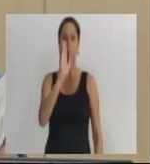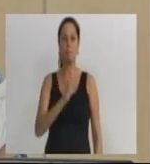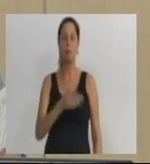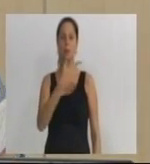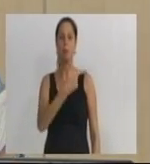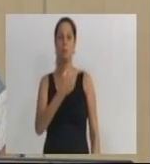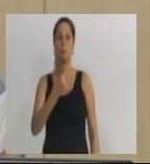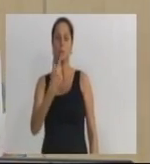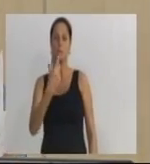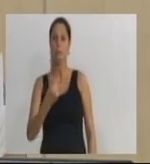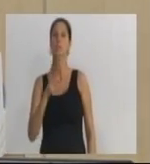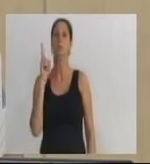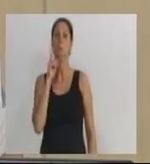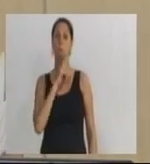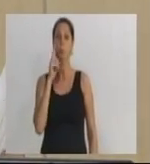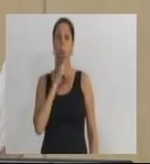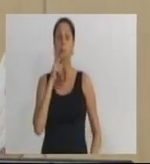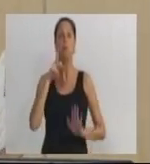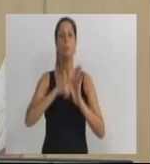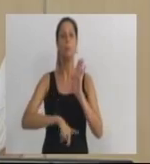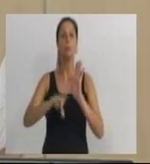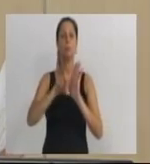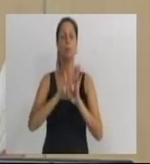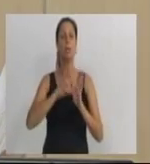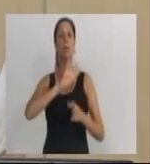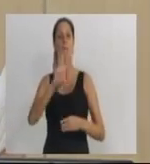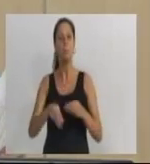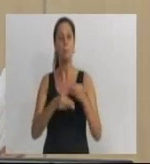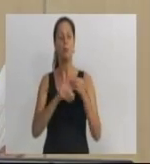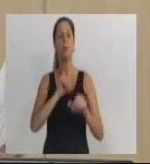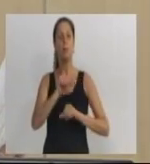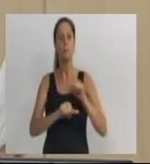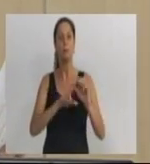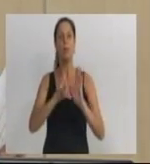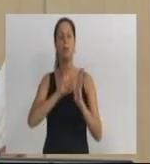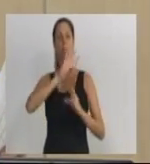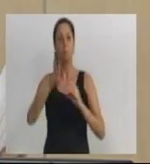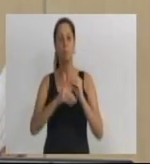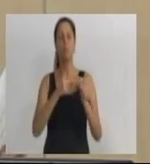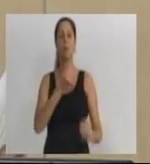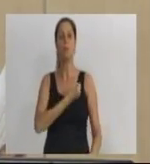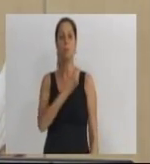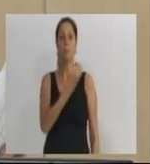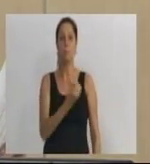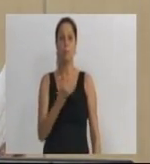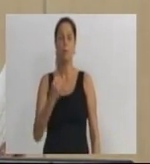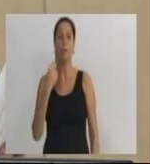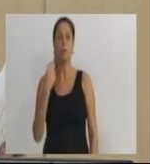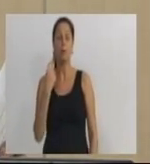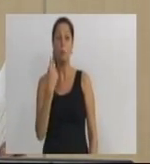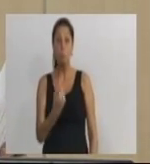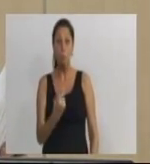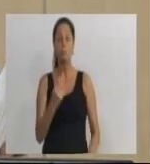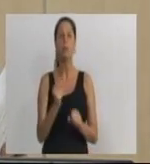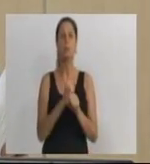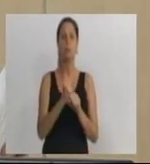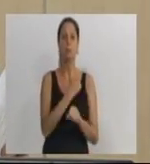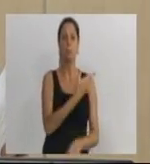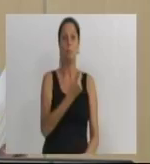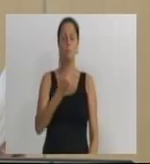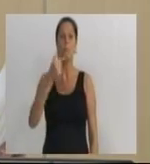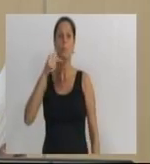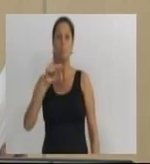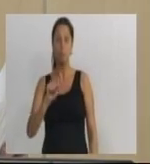06/2016, em regime de urgência, projeto de lei complementar que altera a lei complementar número 661, de 28 de novembro de 2007, que dispõe